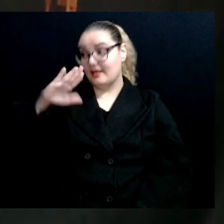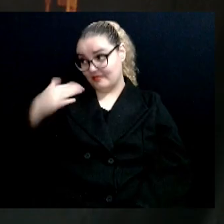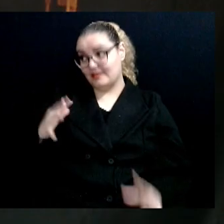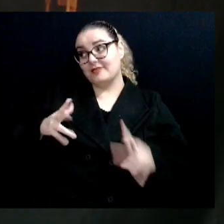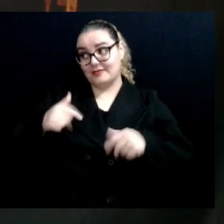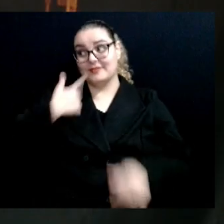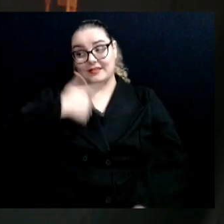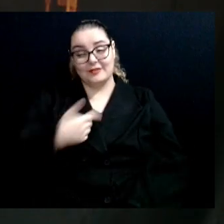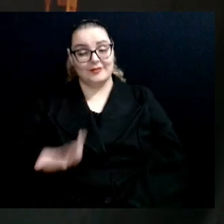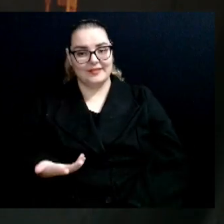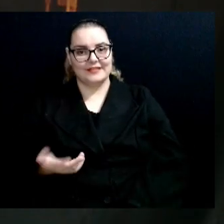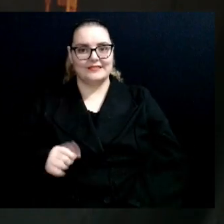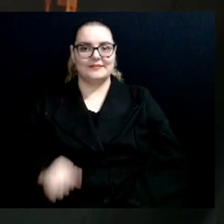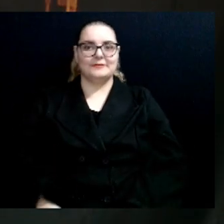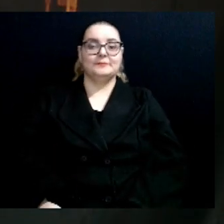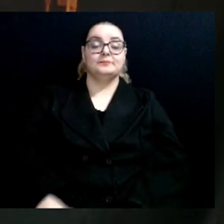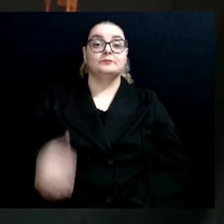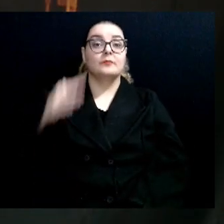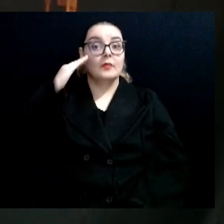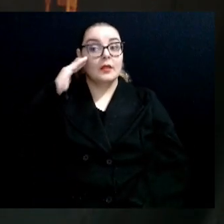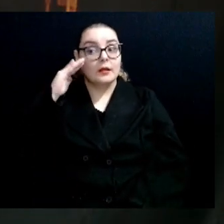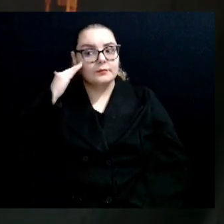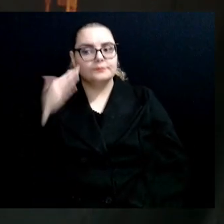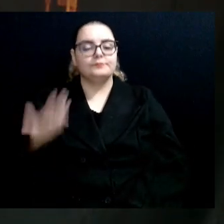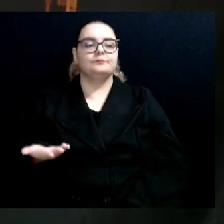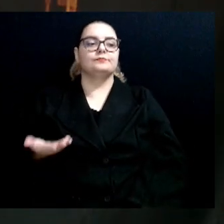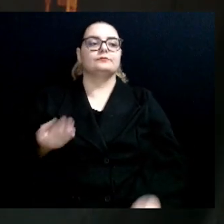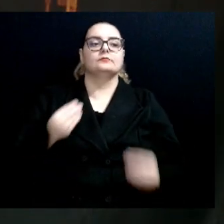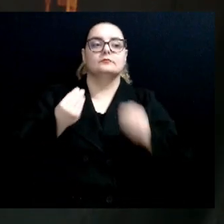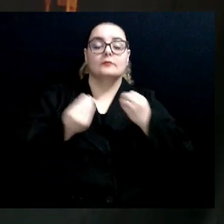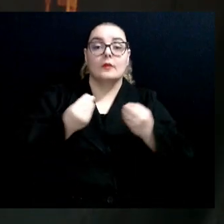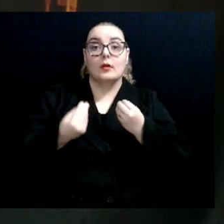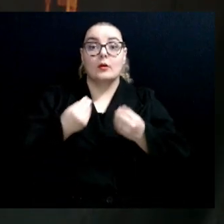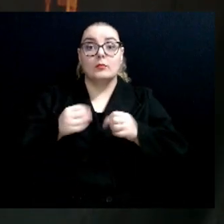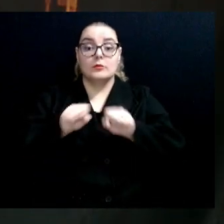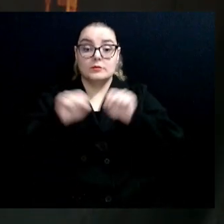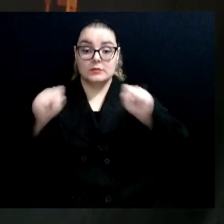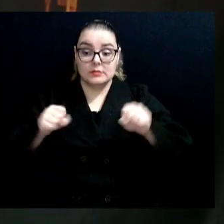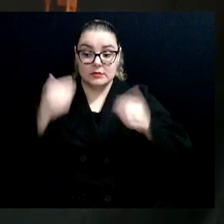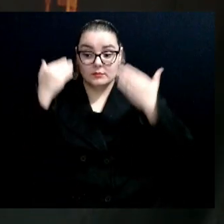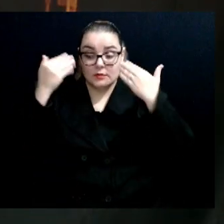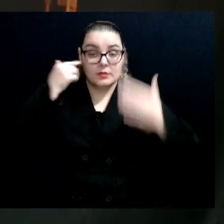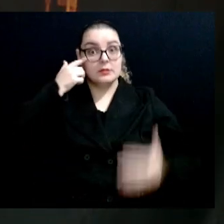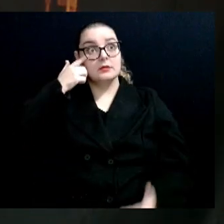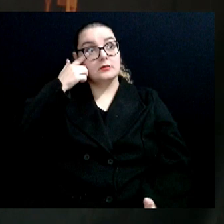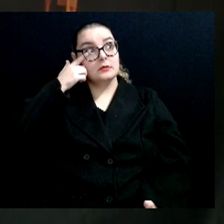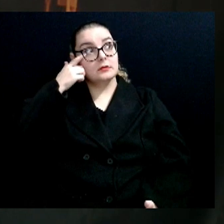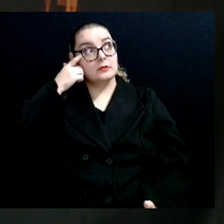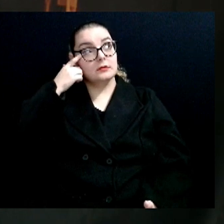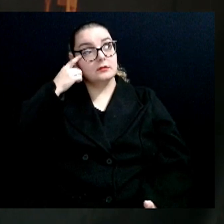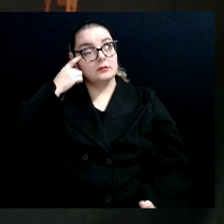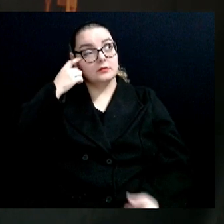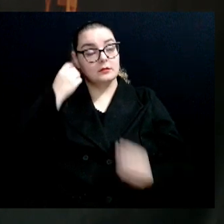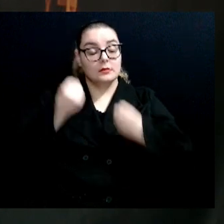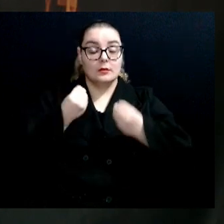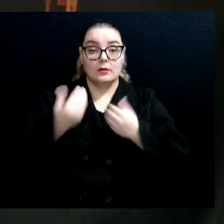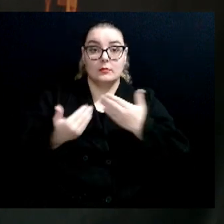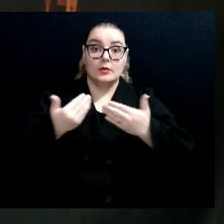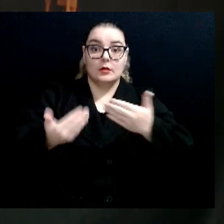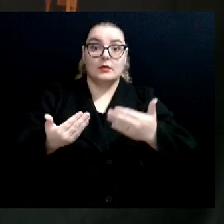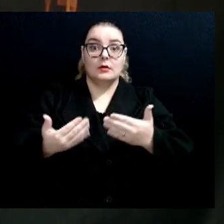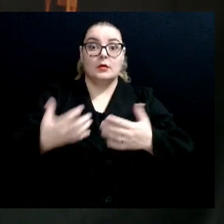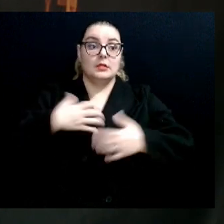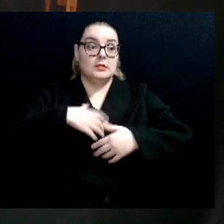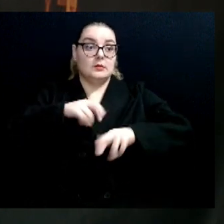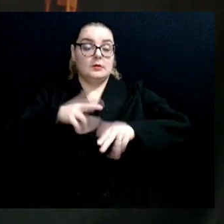entender, né, como funciona o nosso sistema psicológico, como funcionam as nossas emoções, aprender a lidar com elas,